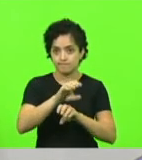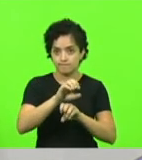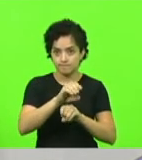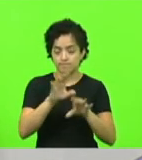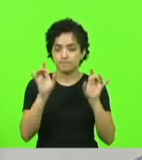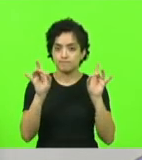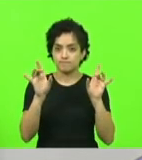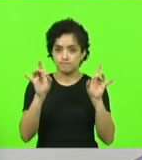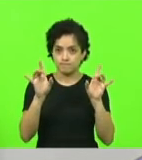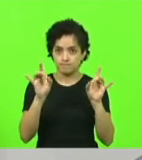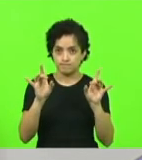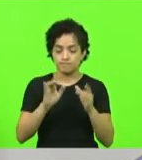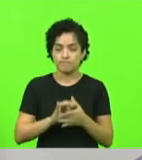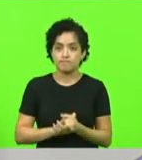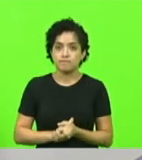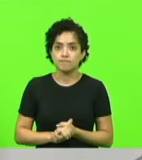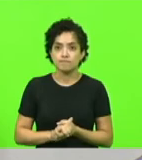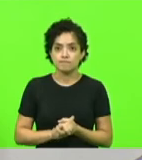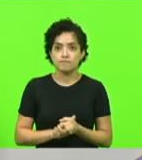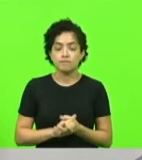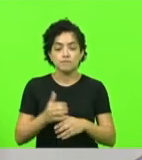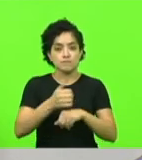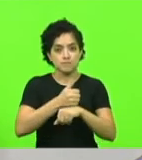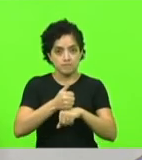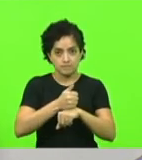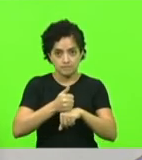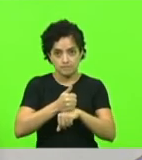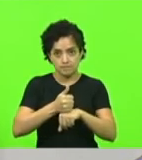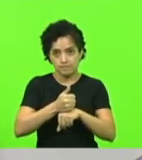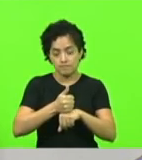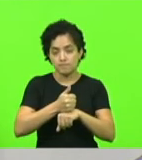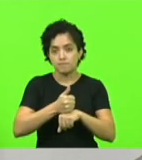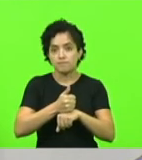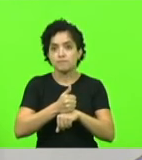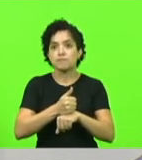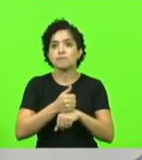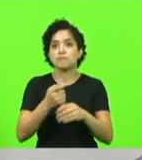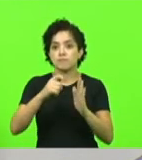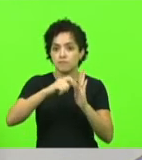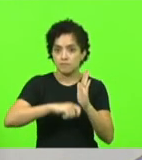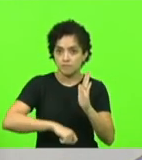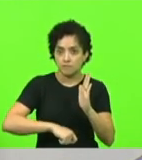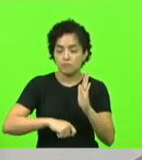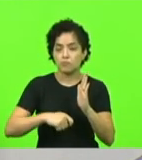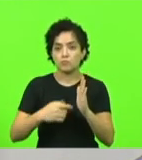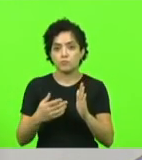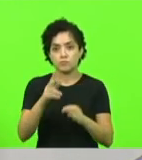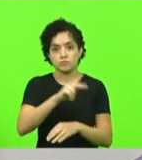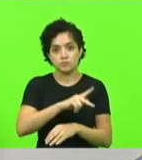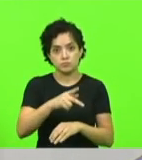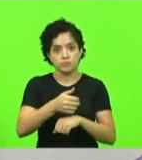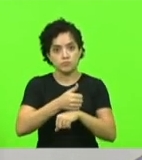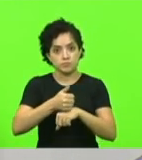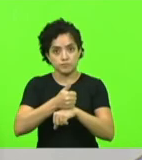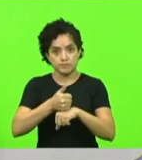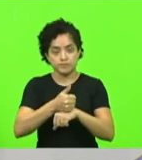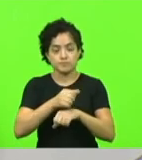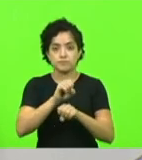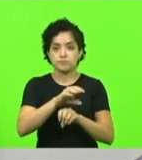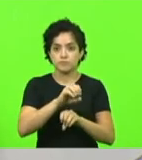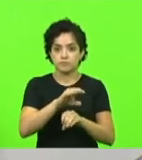especial, com a profissionalização, o concurso, a carreira do profissional de educação